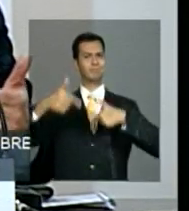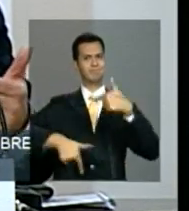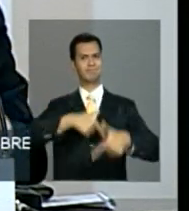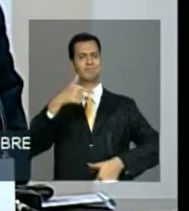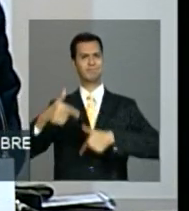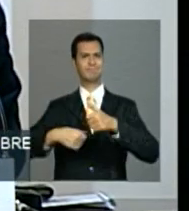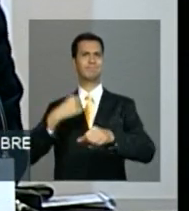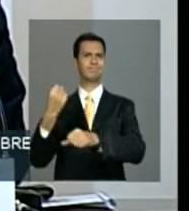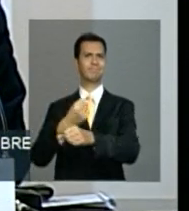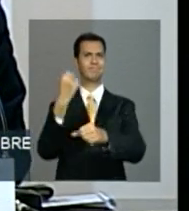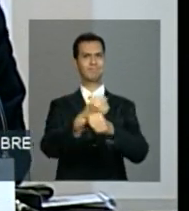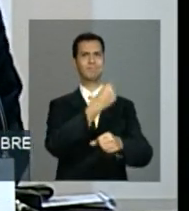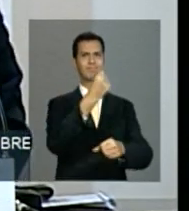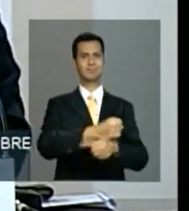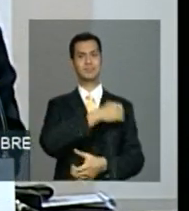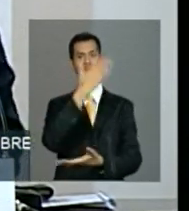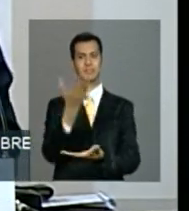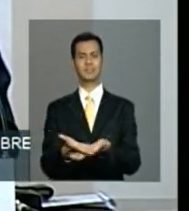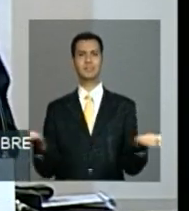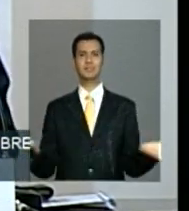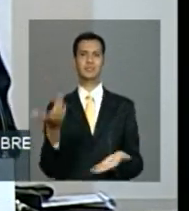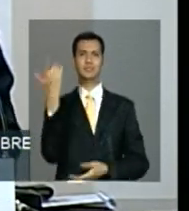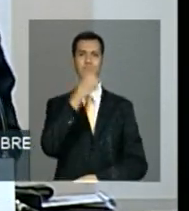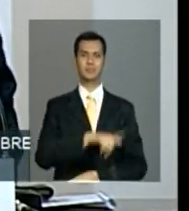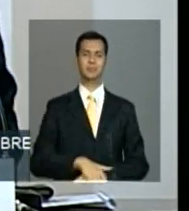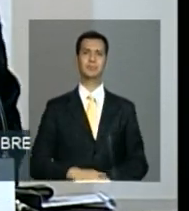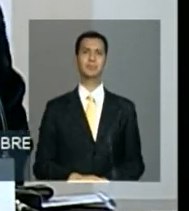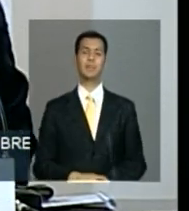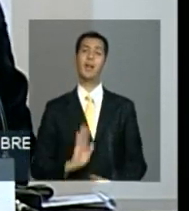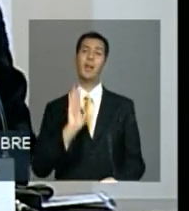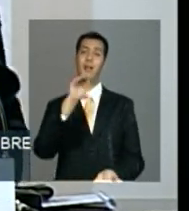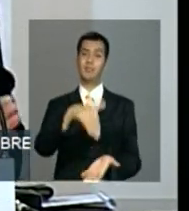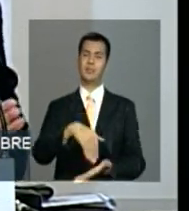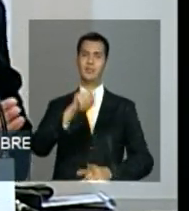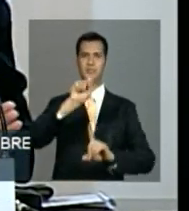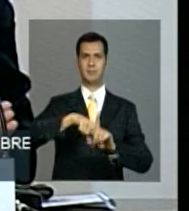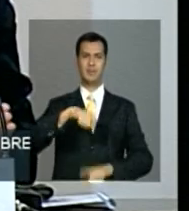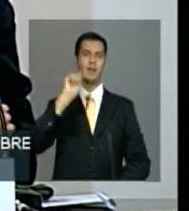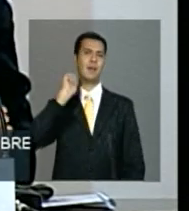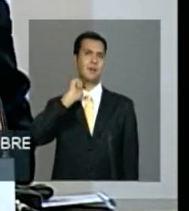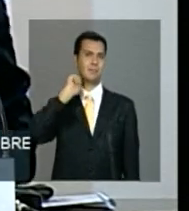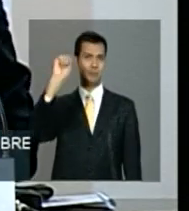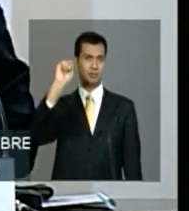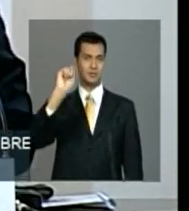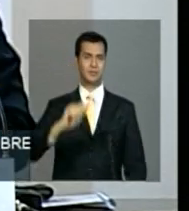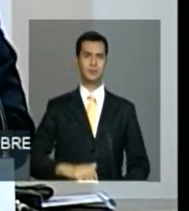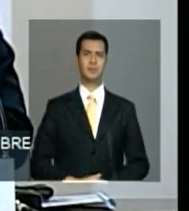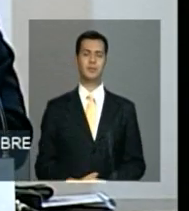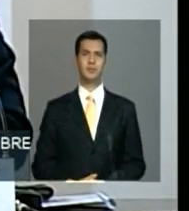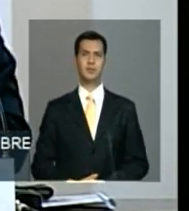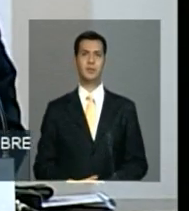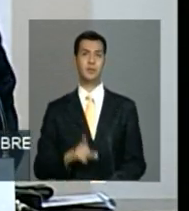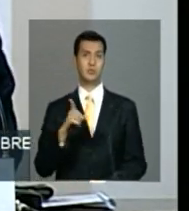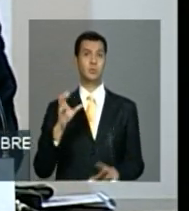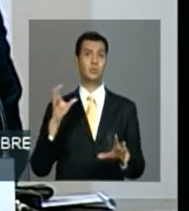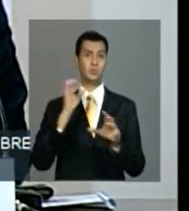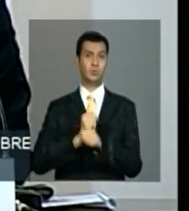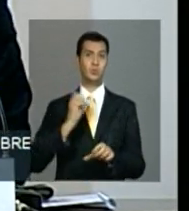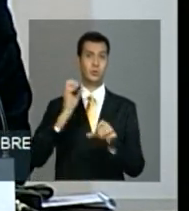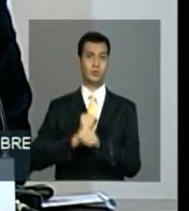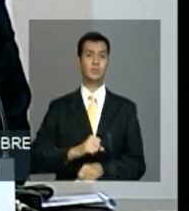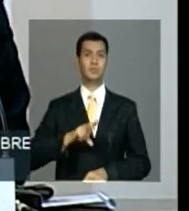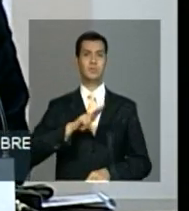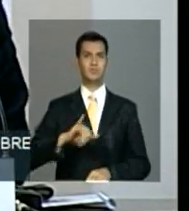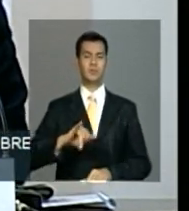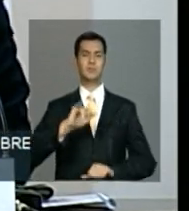obtendo até então e até o final de Abril esse número que tá aí já vai modificar com o balanço